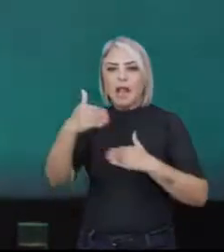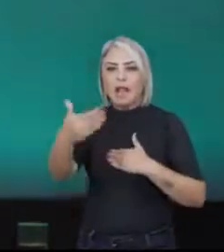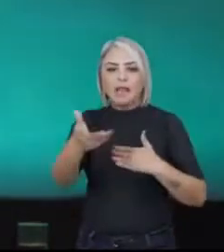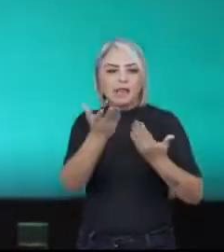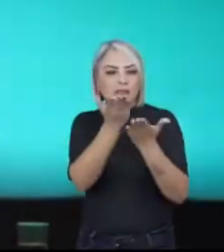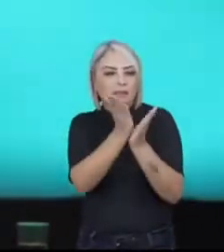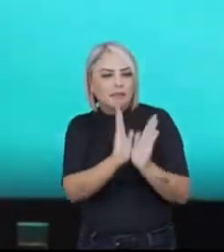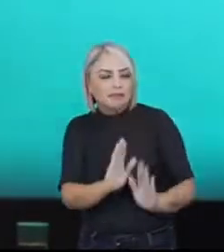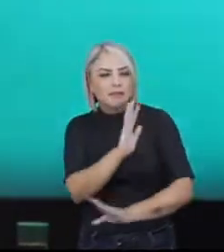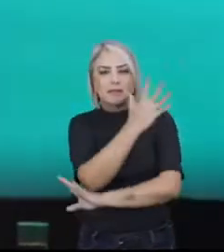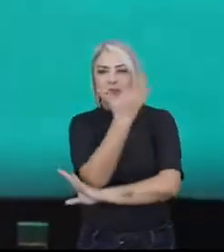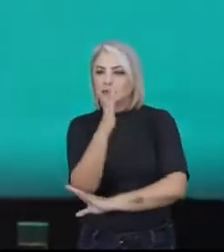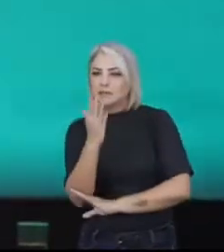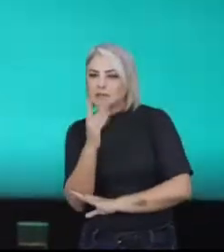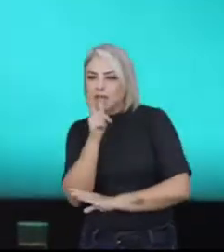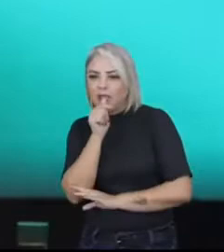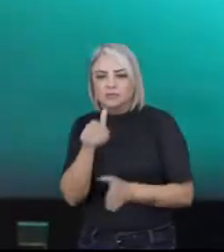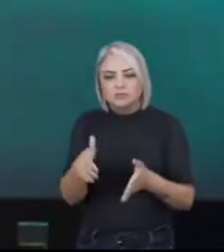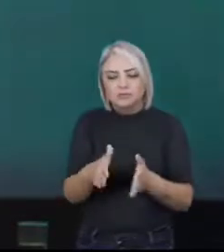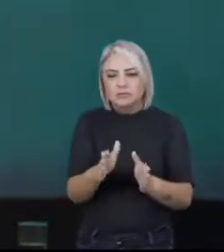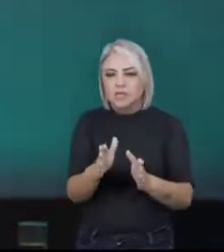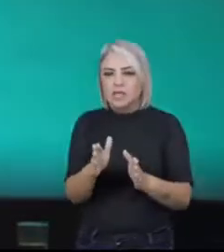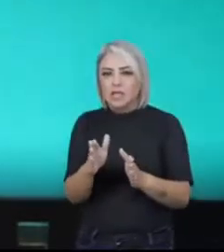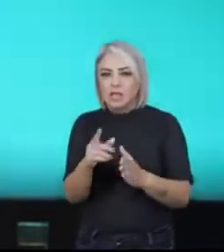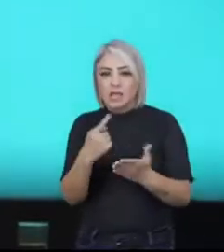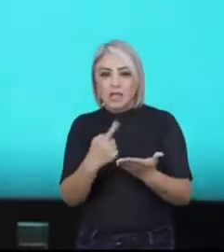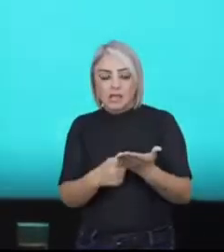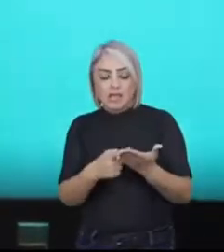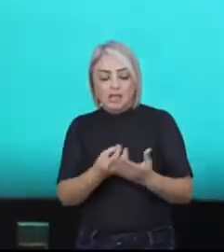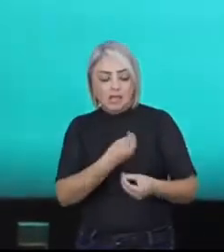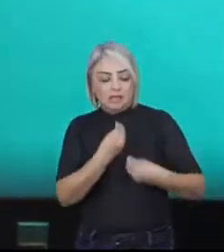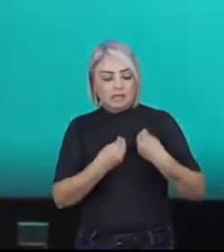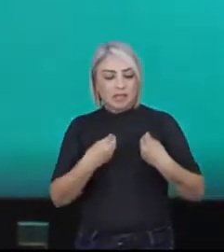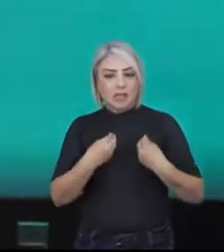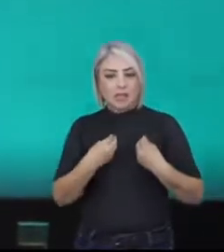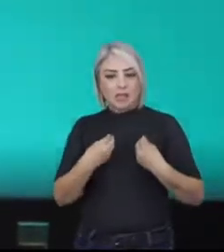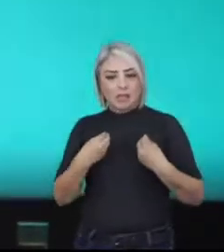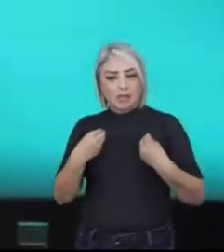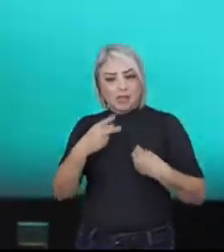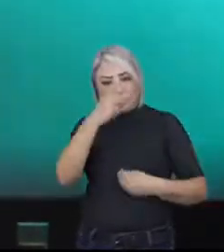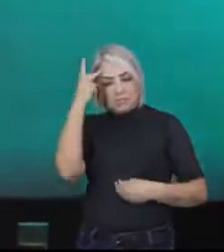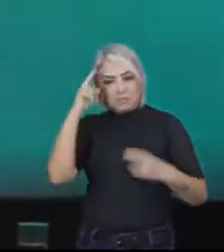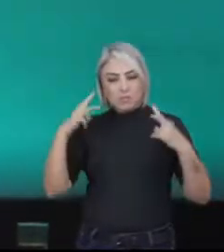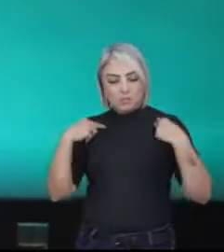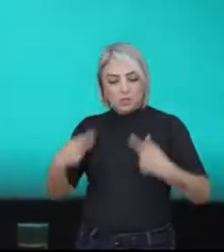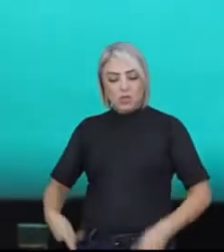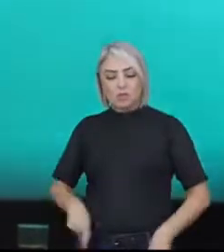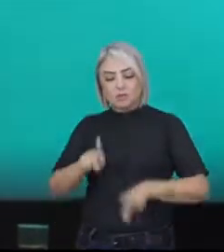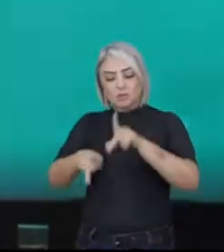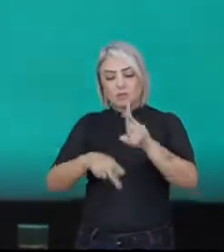e rios. Compromete a sobrevivência física dos povos indígenas e não poupa